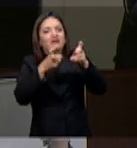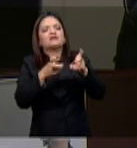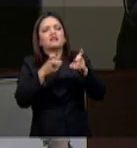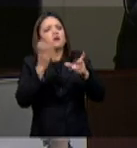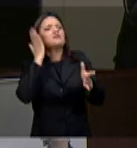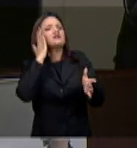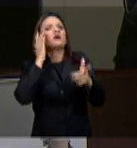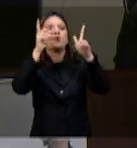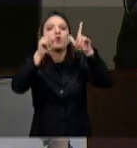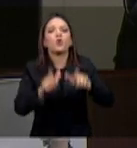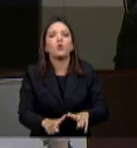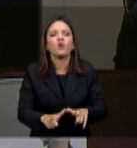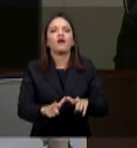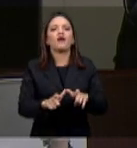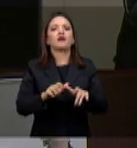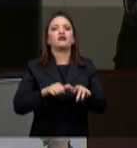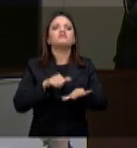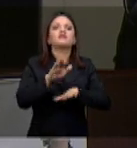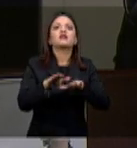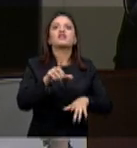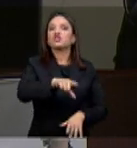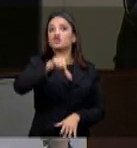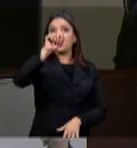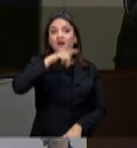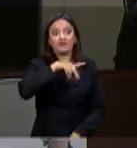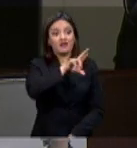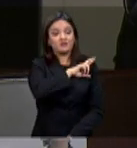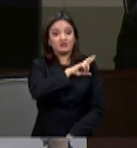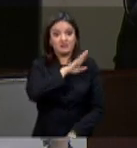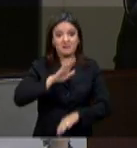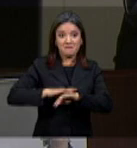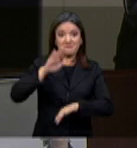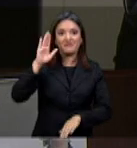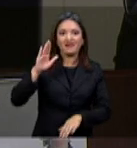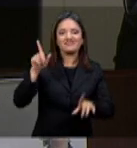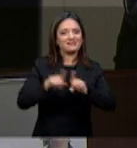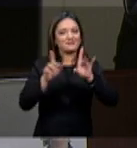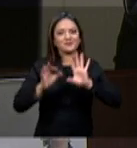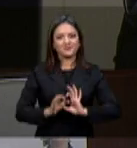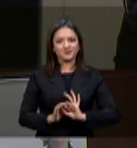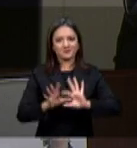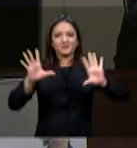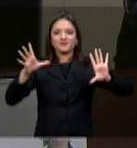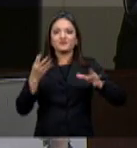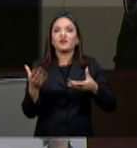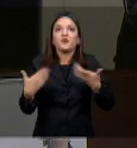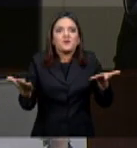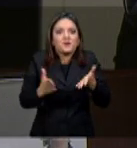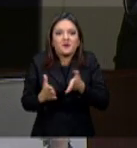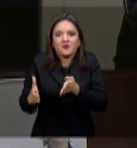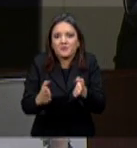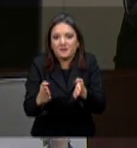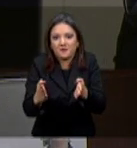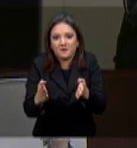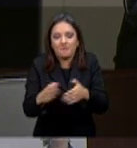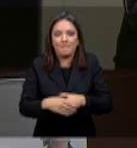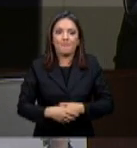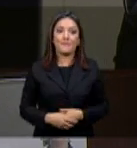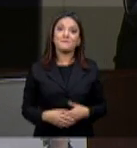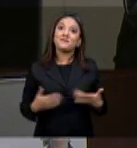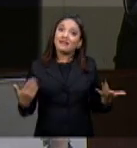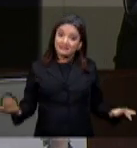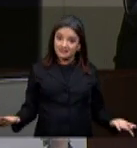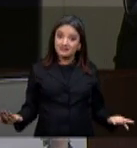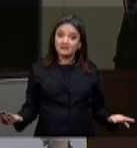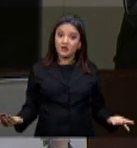pisa, escolhendo com muito mais responsabilidade e liberdade os seus caminhos. Isso é a razão